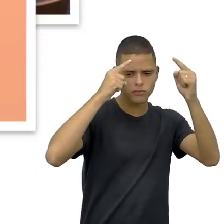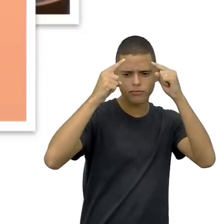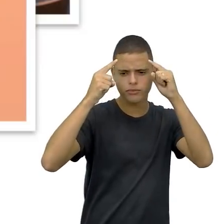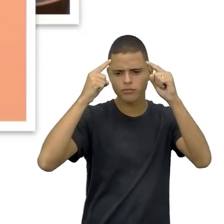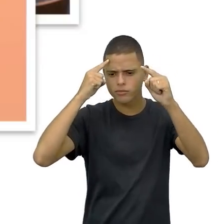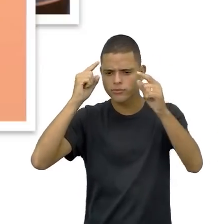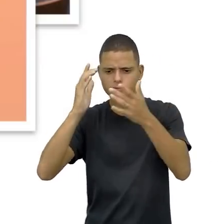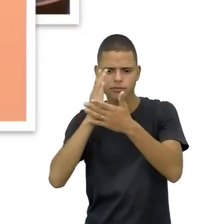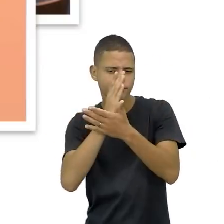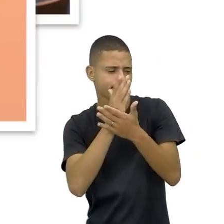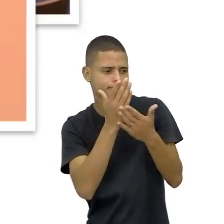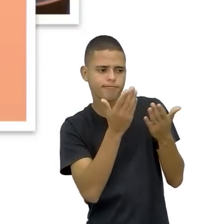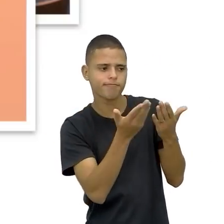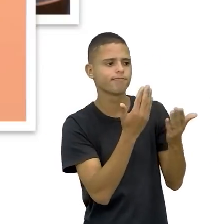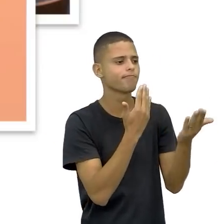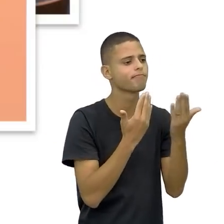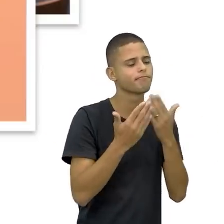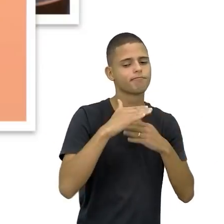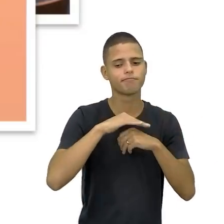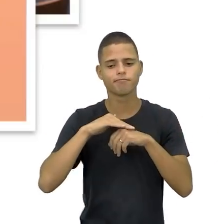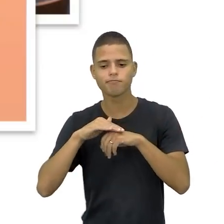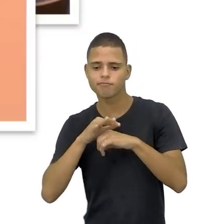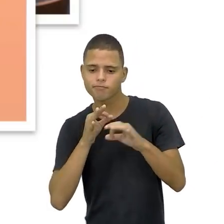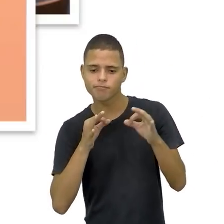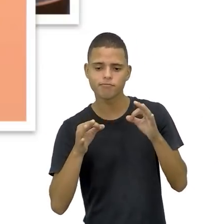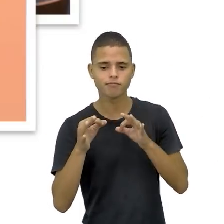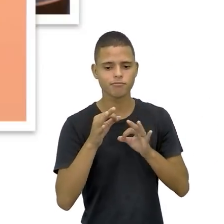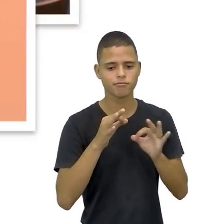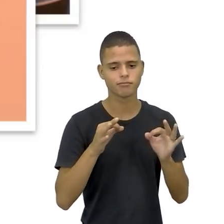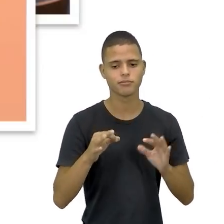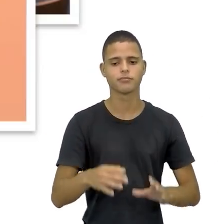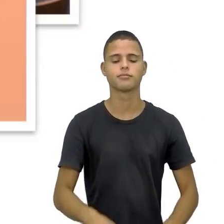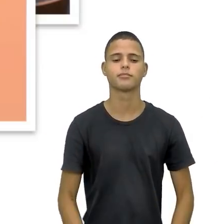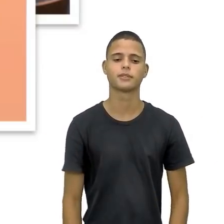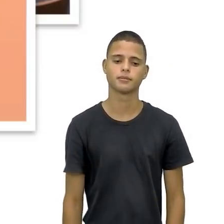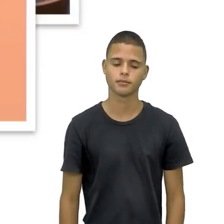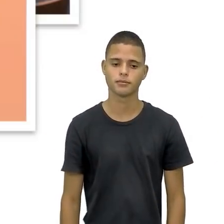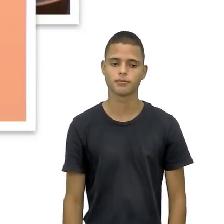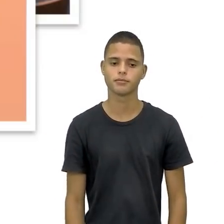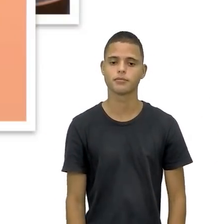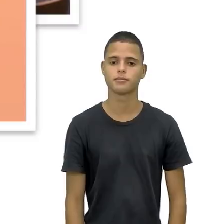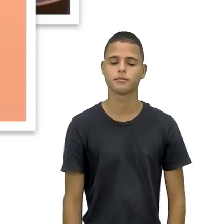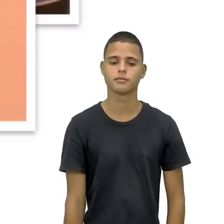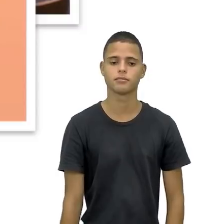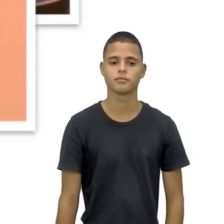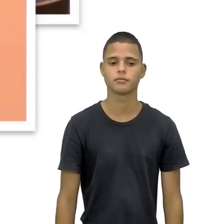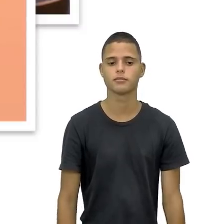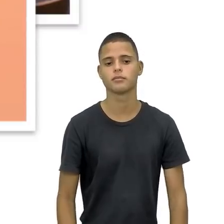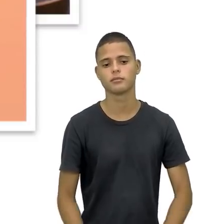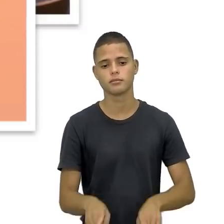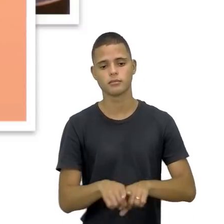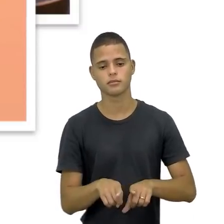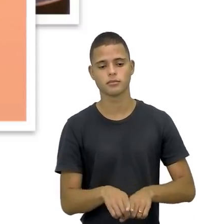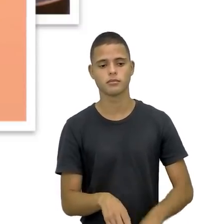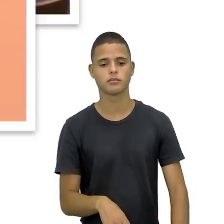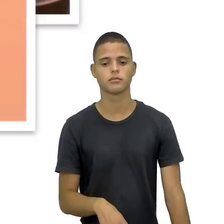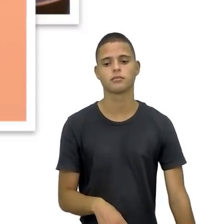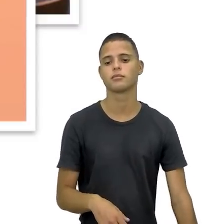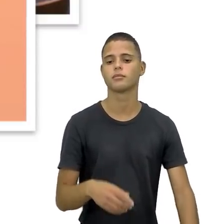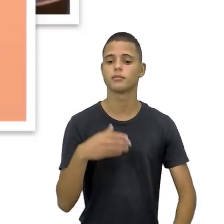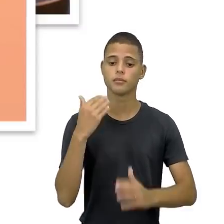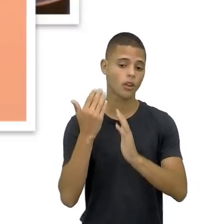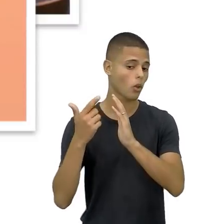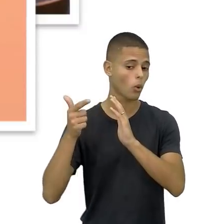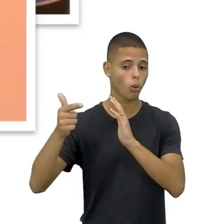discutir questões que promovam a participação dos estudantes, né? Em cima disso, nós podemos fazer ainda mais um